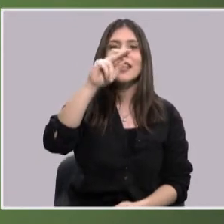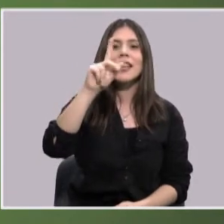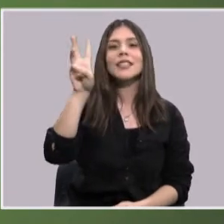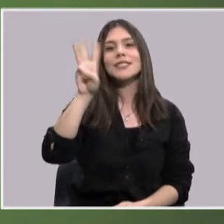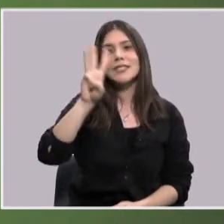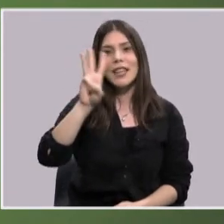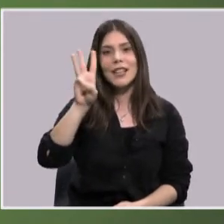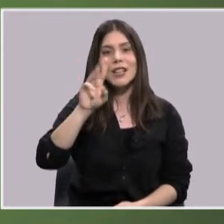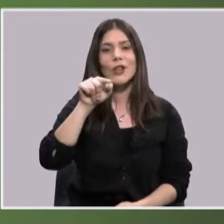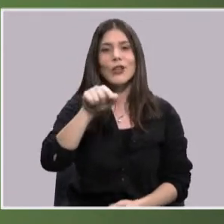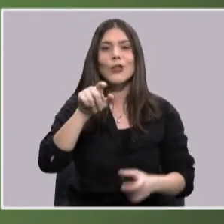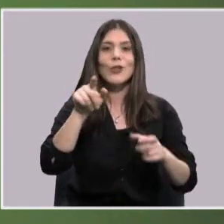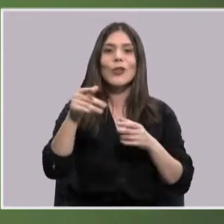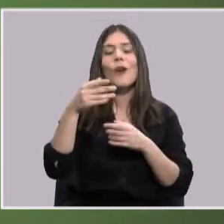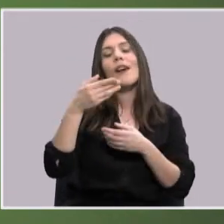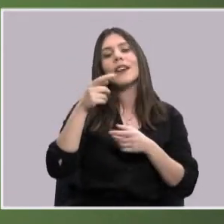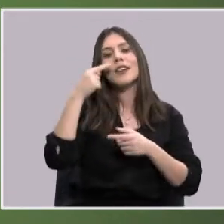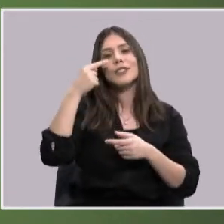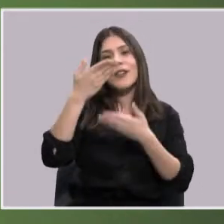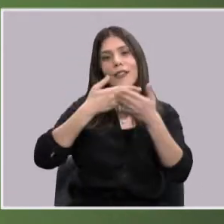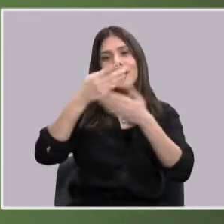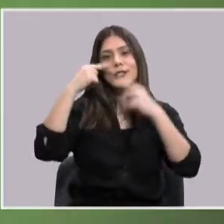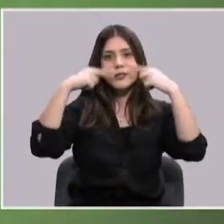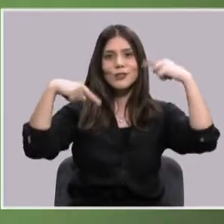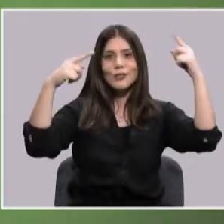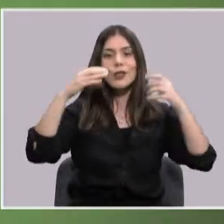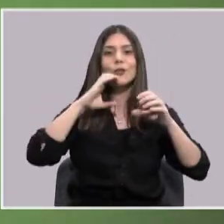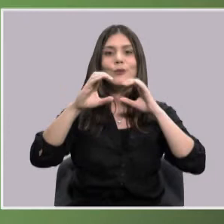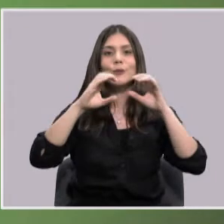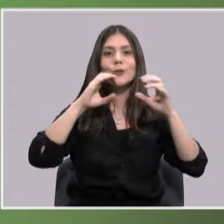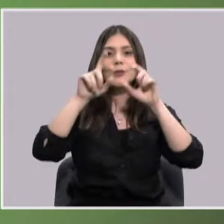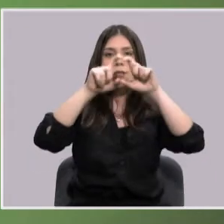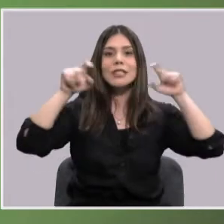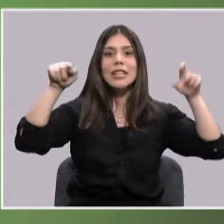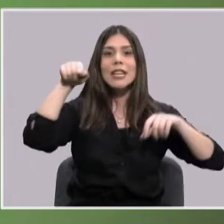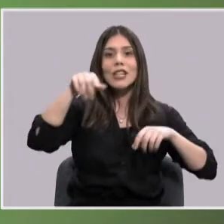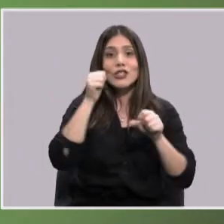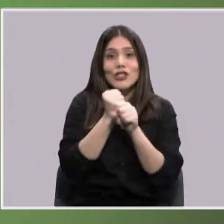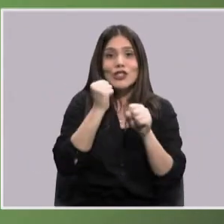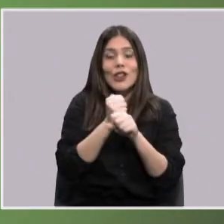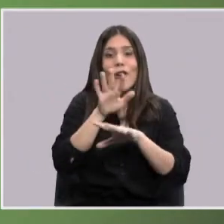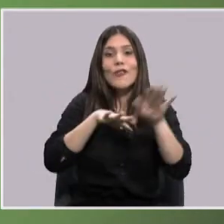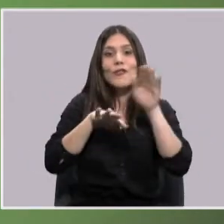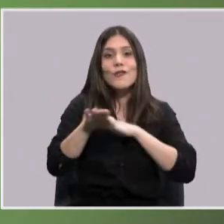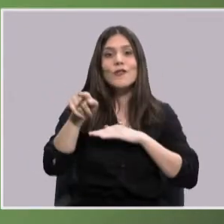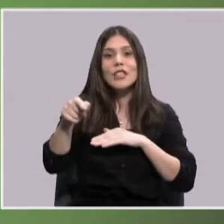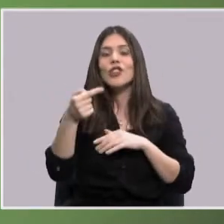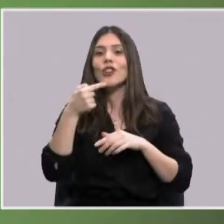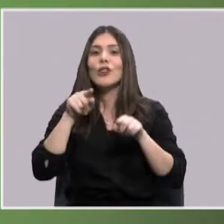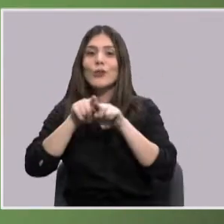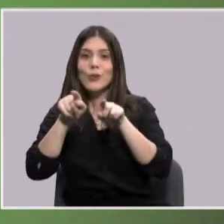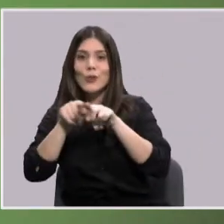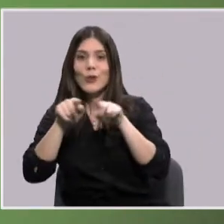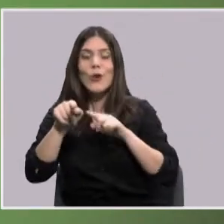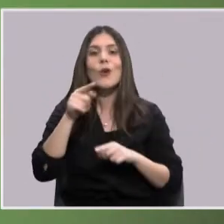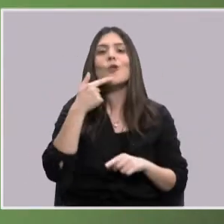Nogueira, estou no 3º ano de Relações Públicas e Comunicação Empresarial. Este trabalho foi elaborado na cadeira de Relações Públicas em Política e